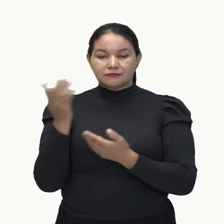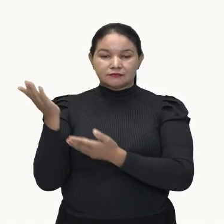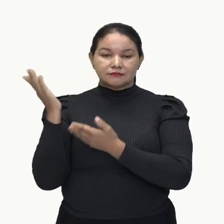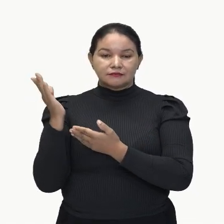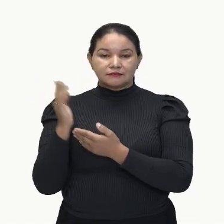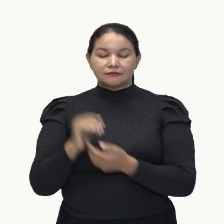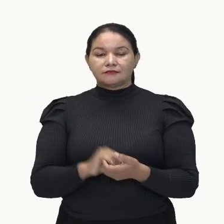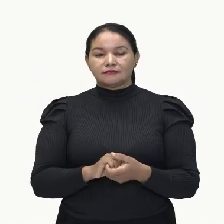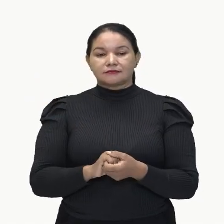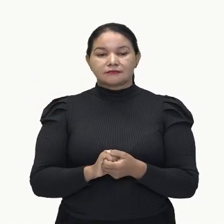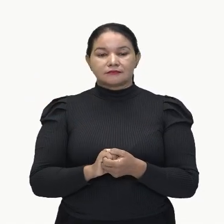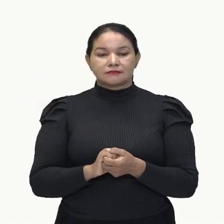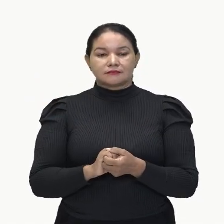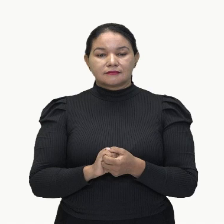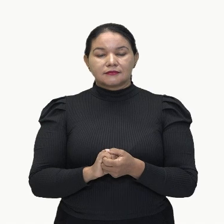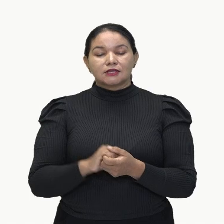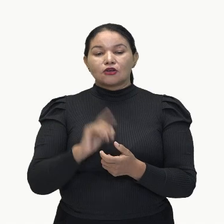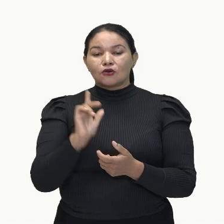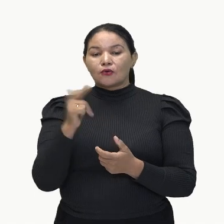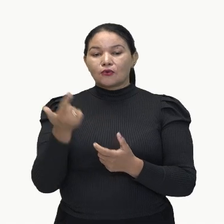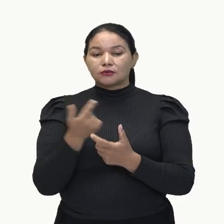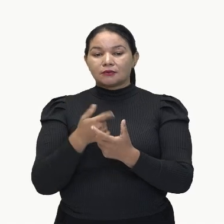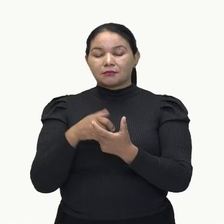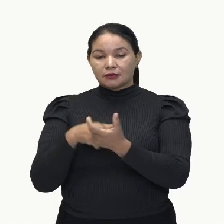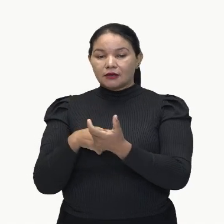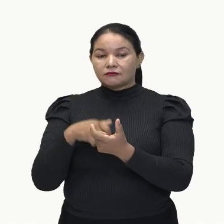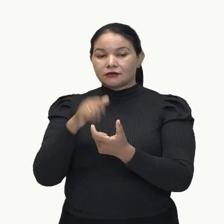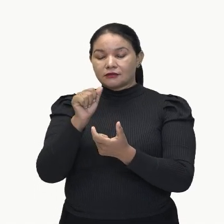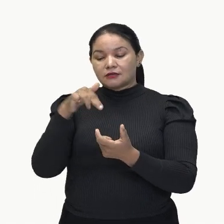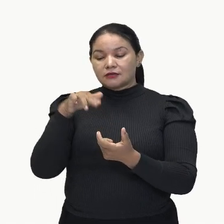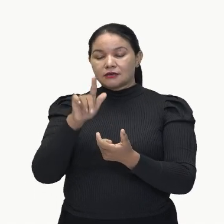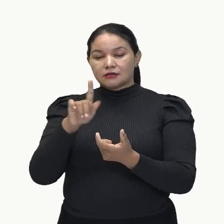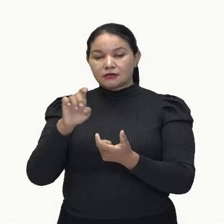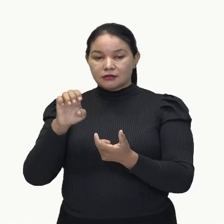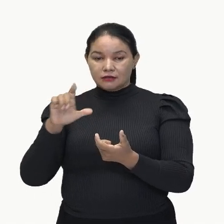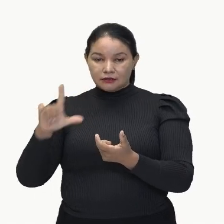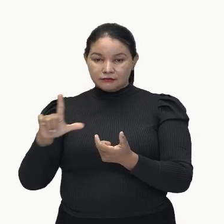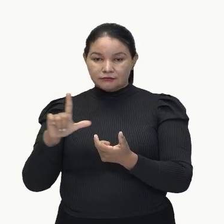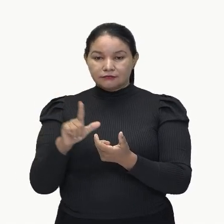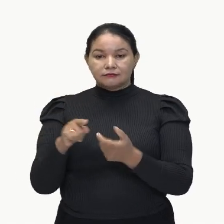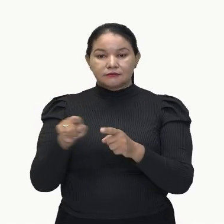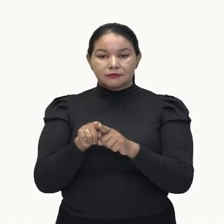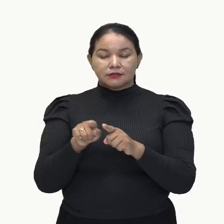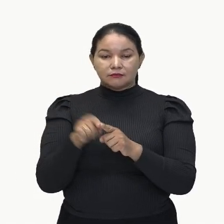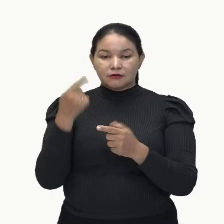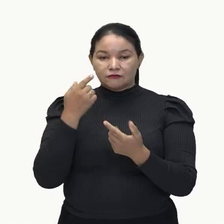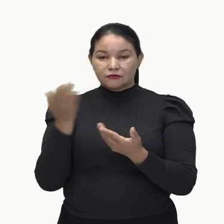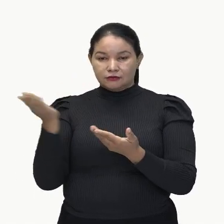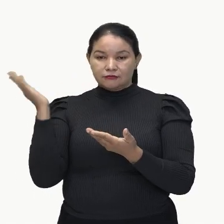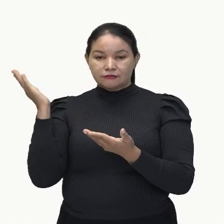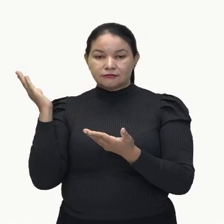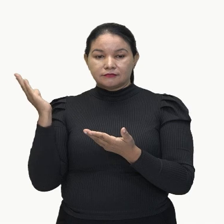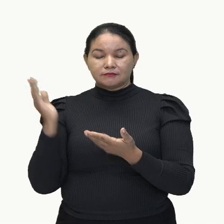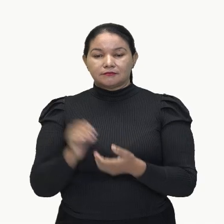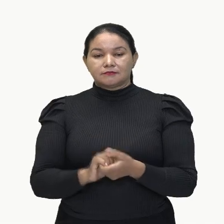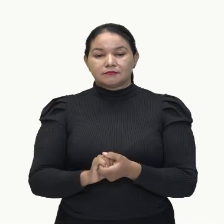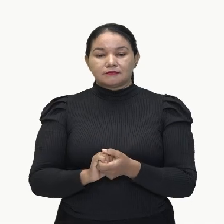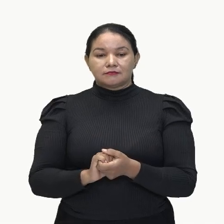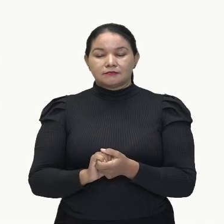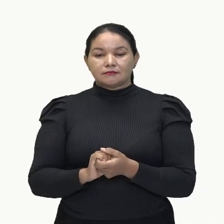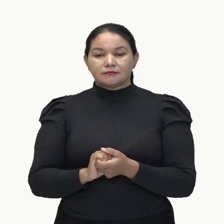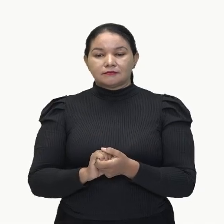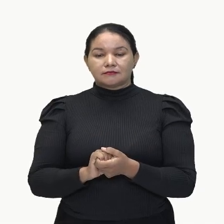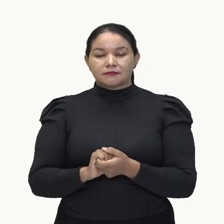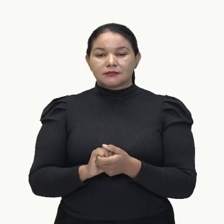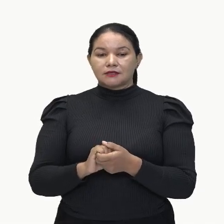di está grabe a grabe eu também posso chamar delana não é verdade agora essa